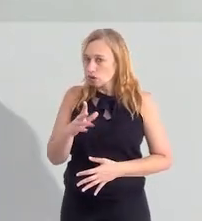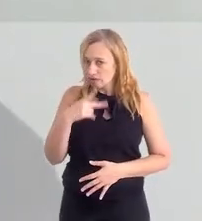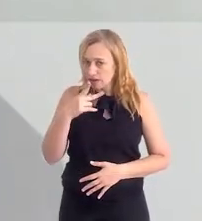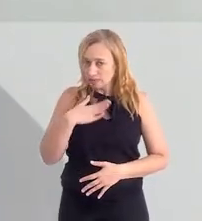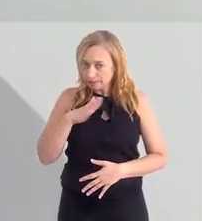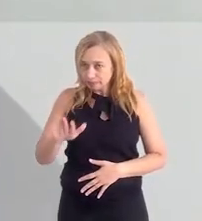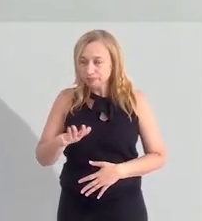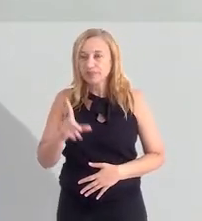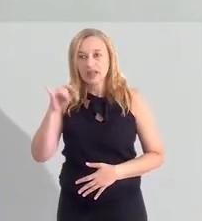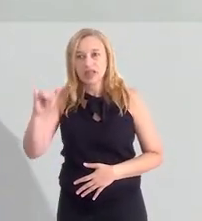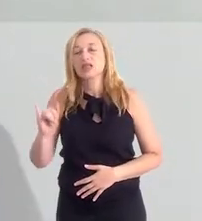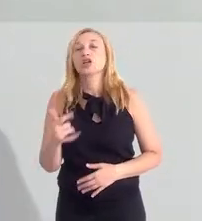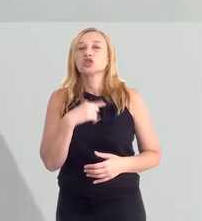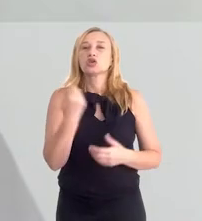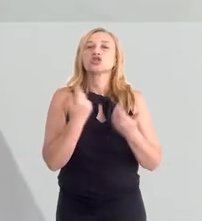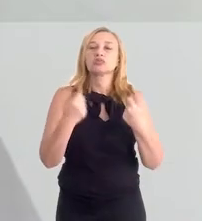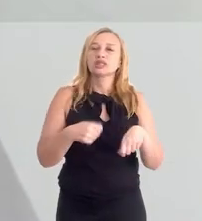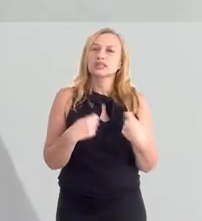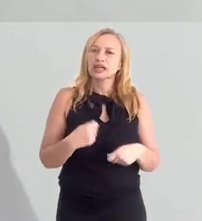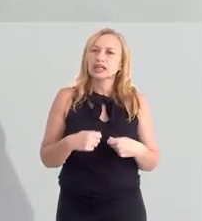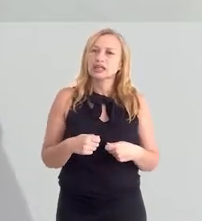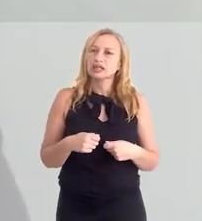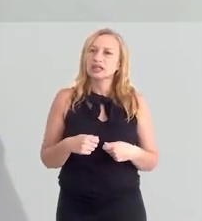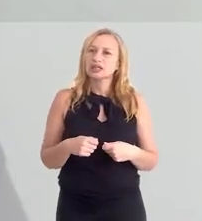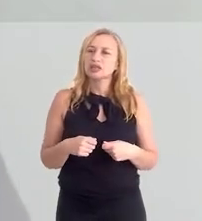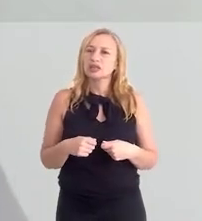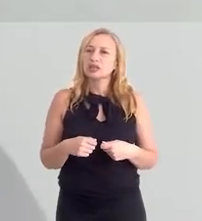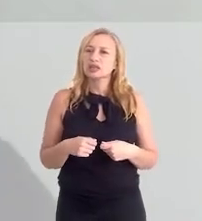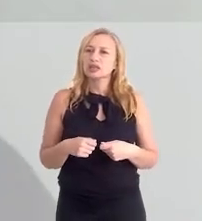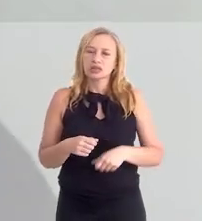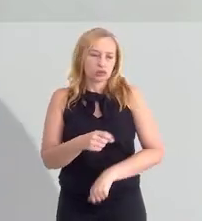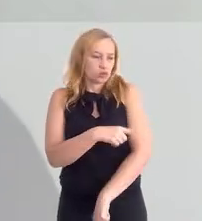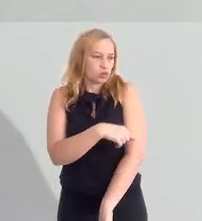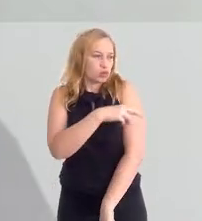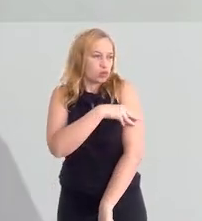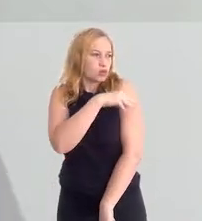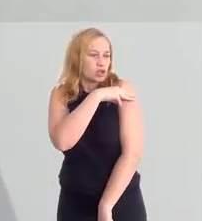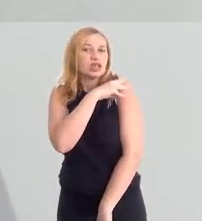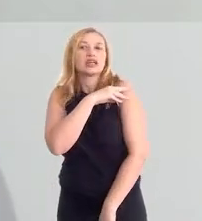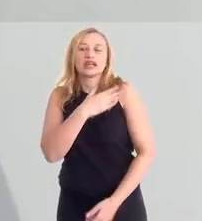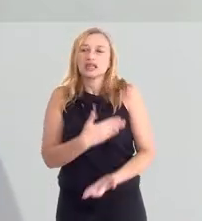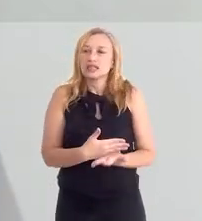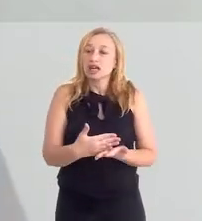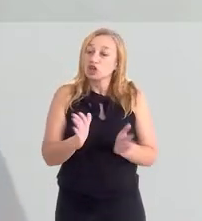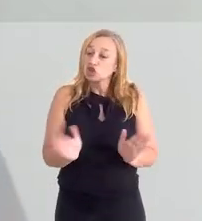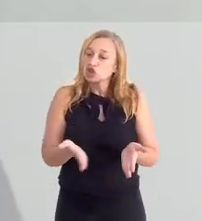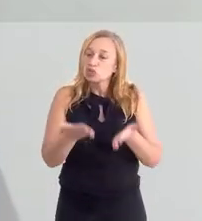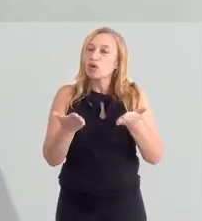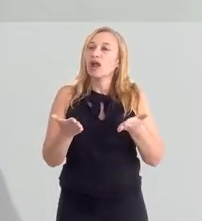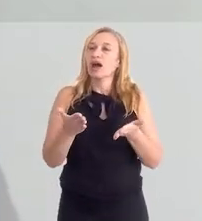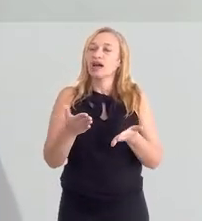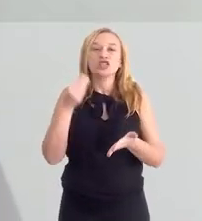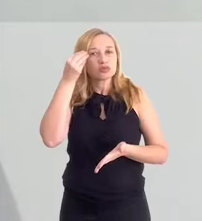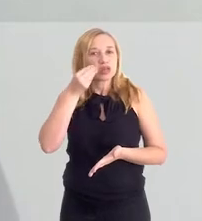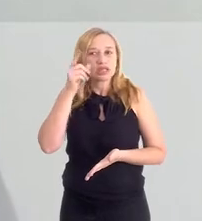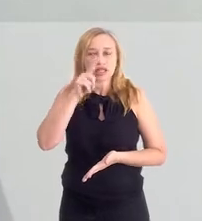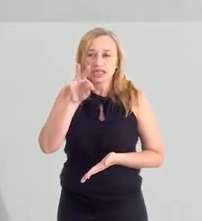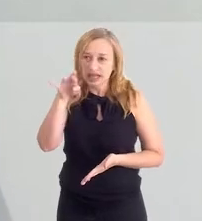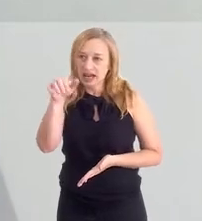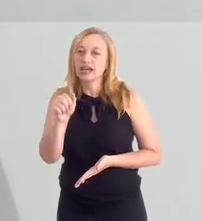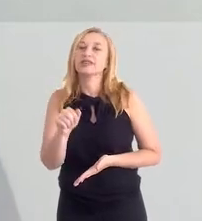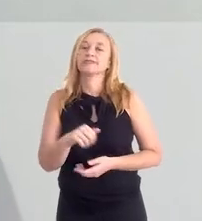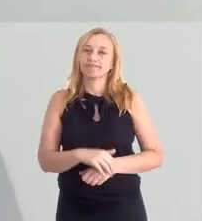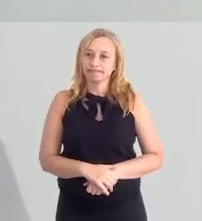intuição, Daniela, é que nós precisaríamos, nas séries iniciais, estimular a experiência literária, mais do que